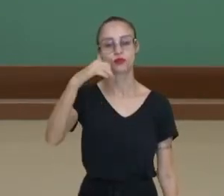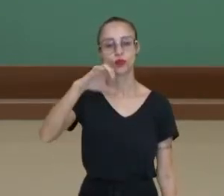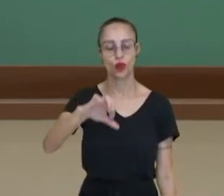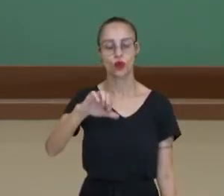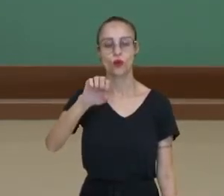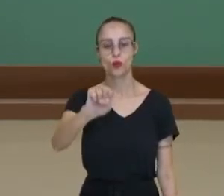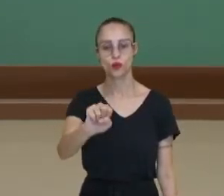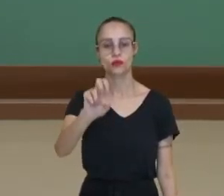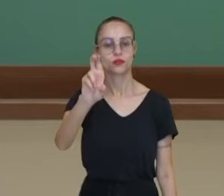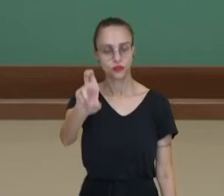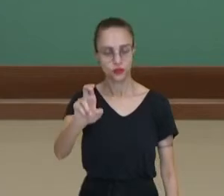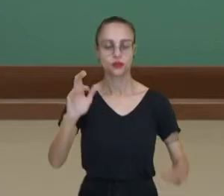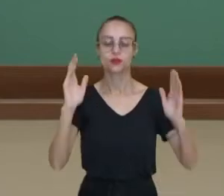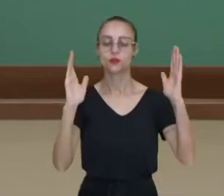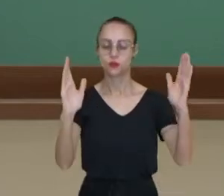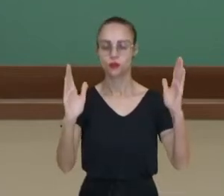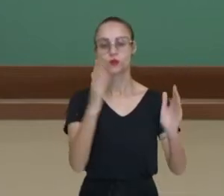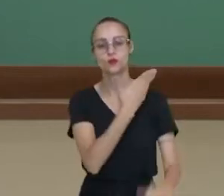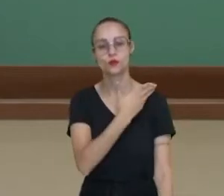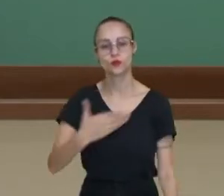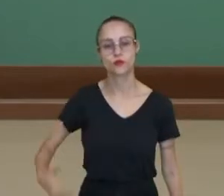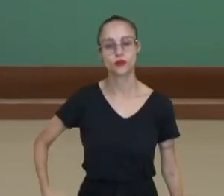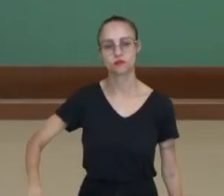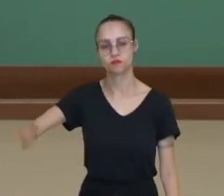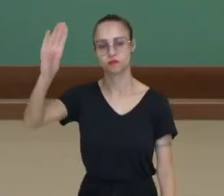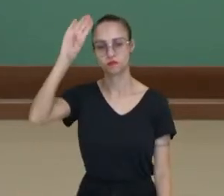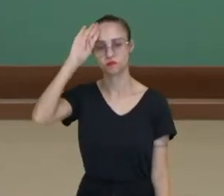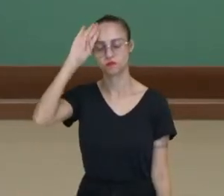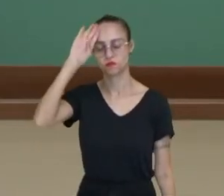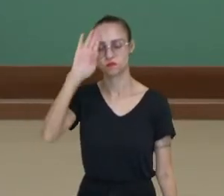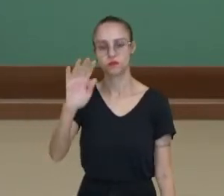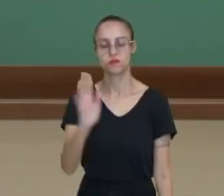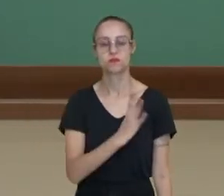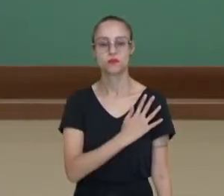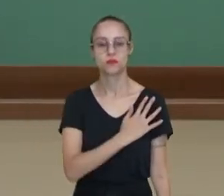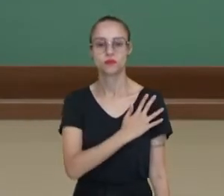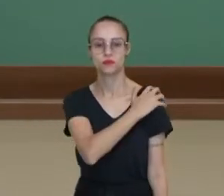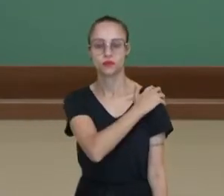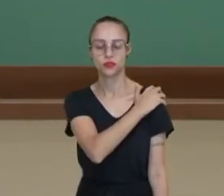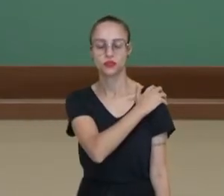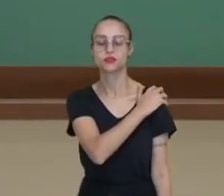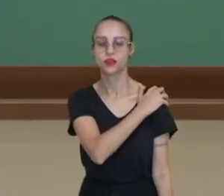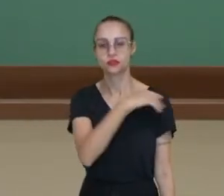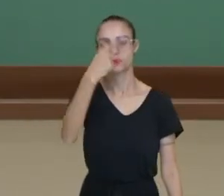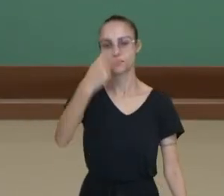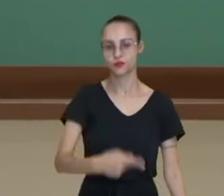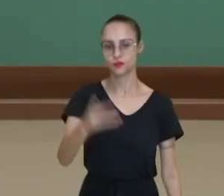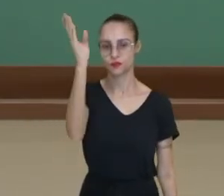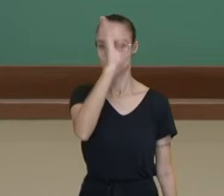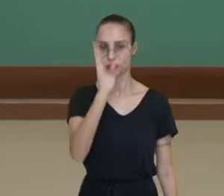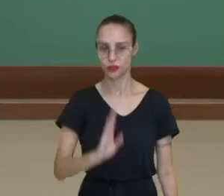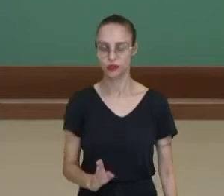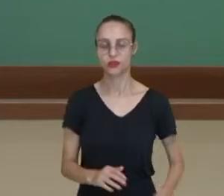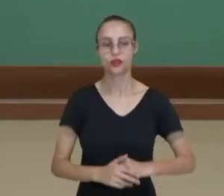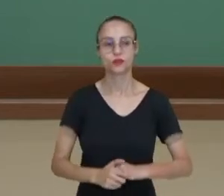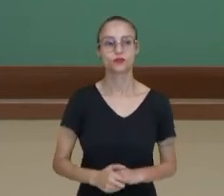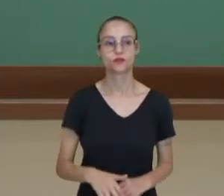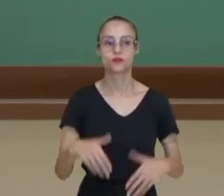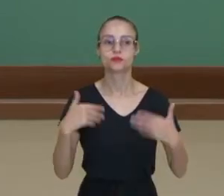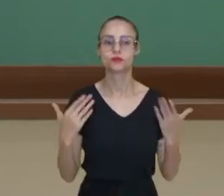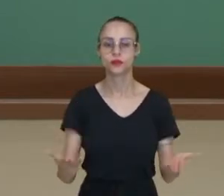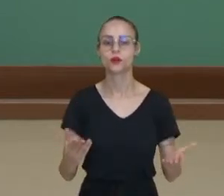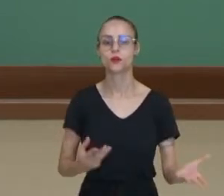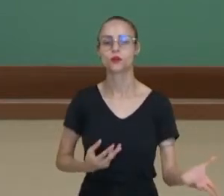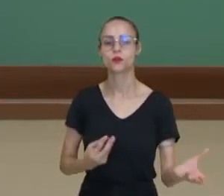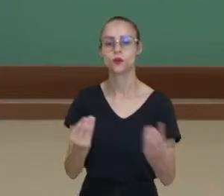1985. Um período de governo comandado pelo Exército e pelos militares no Brasil. E para realizar